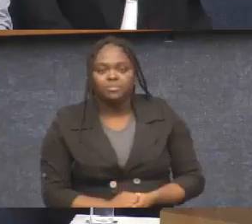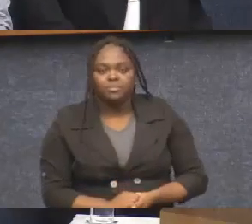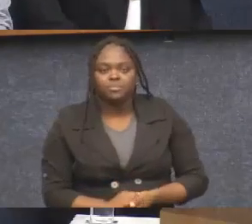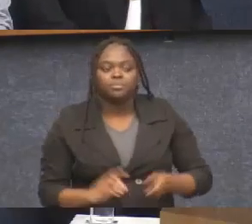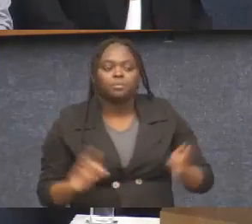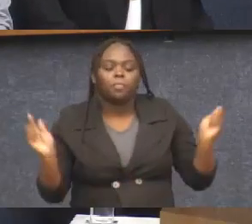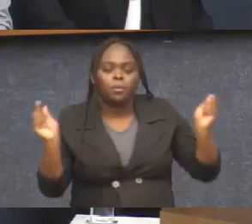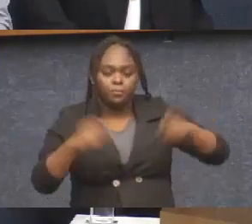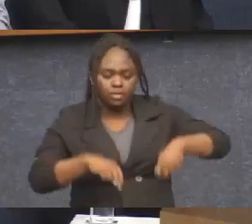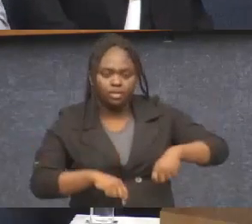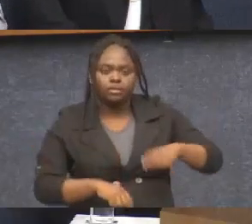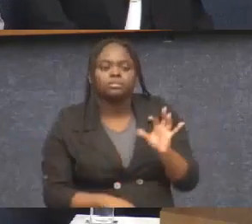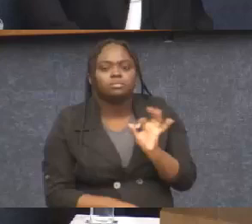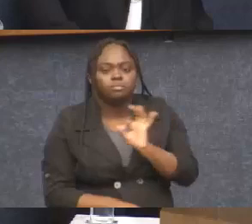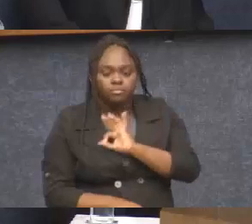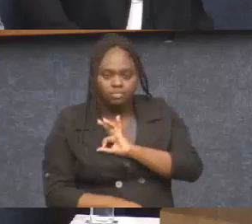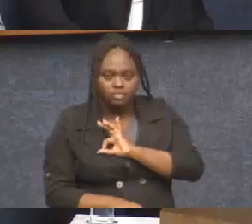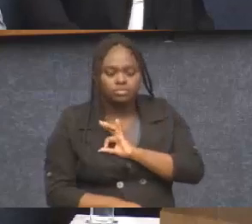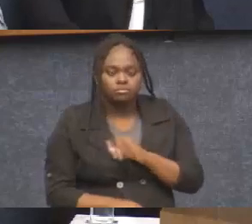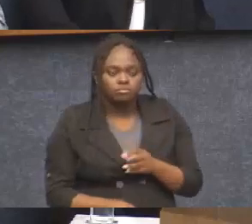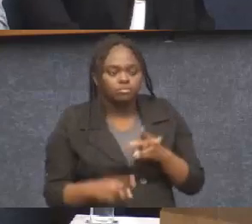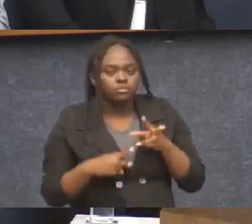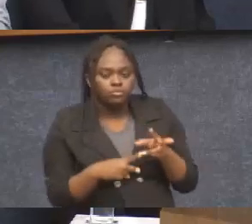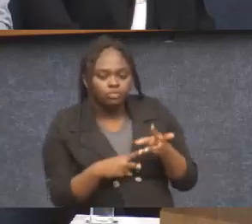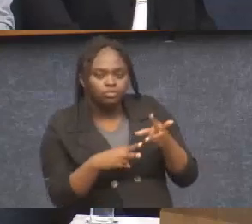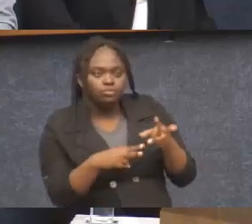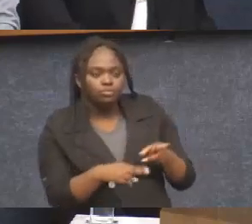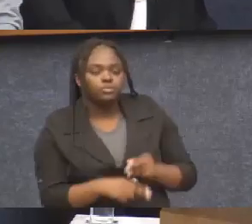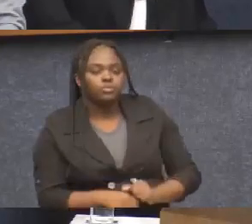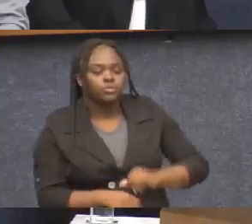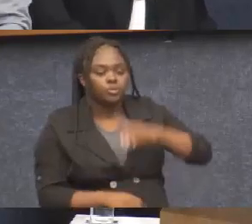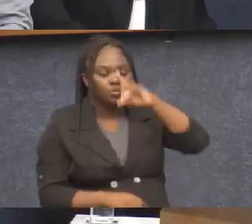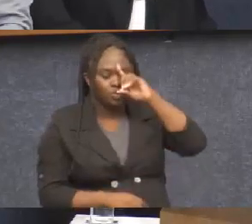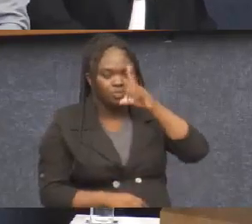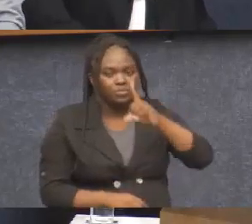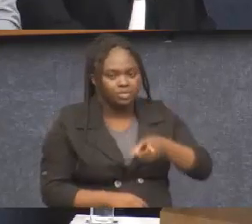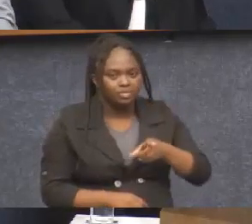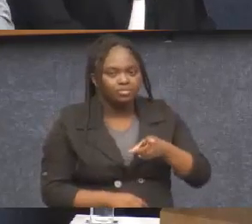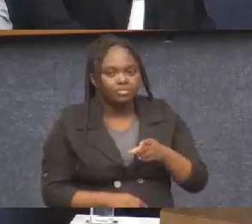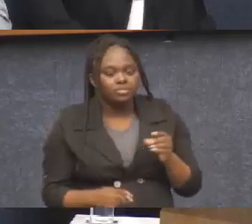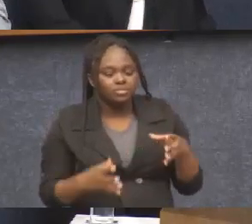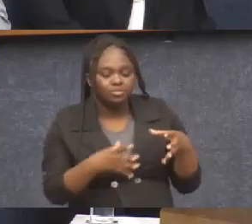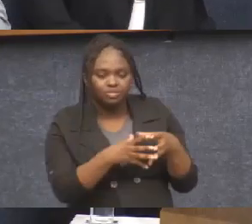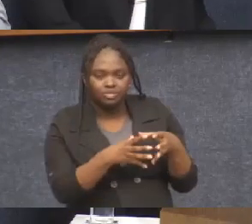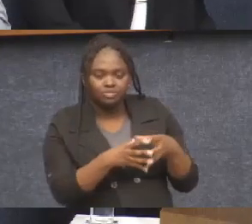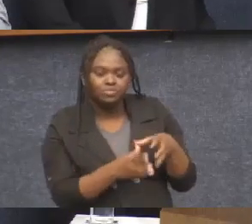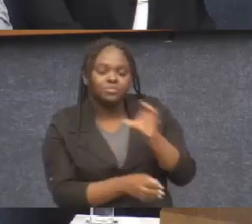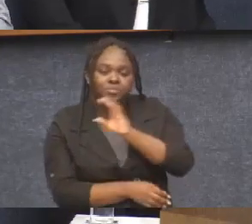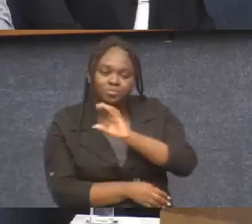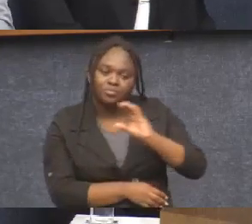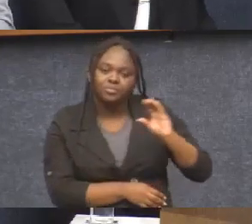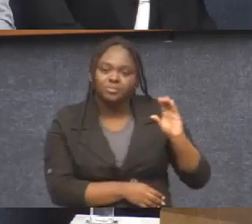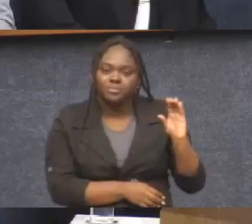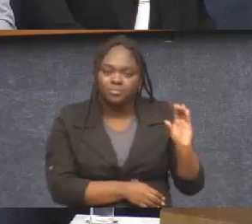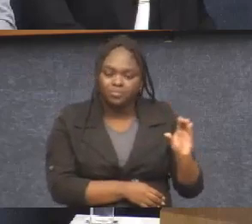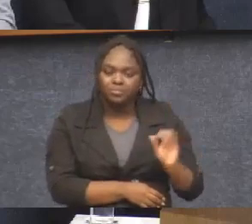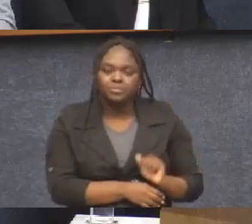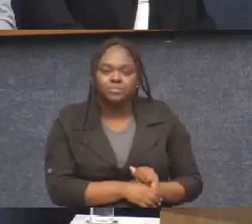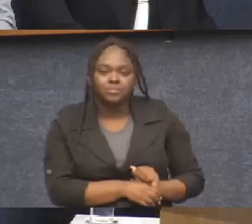Competentes policiais, como o Major Jorge, comandante de companhia e coordenador